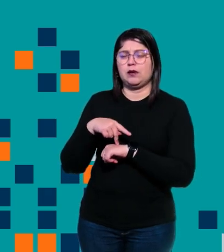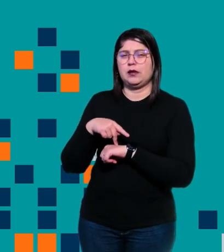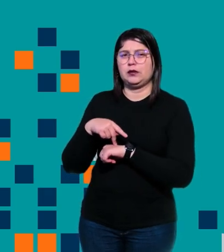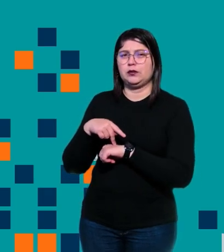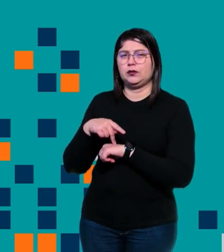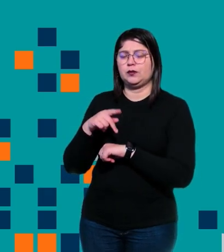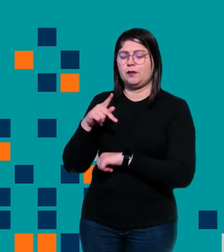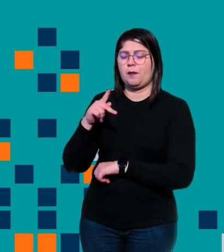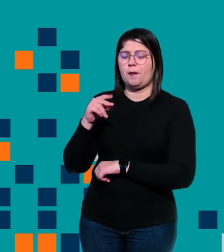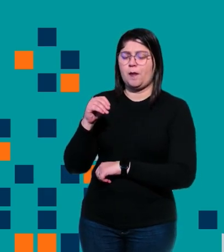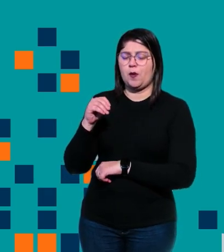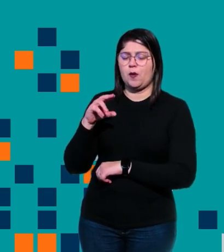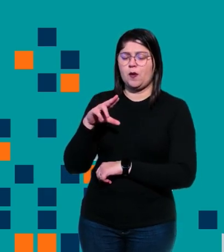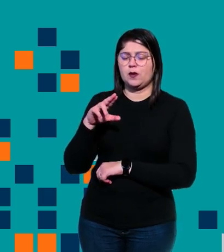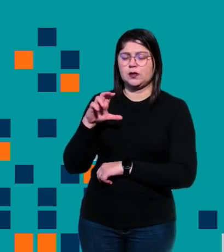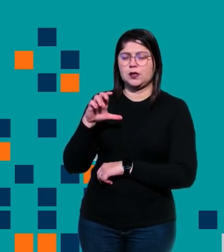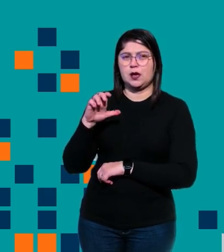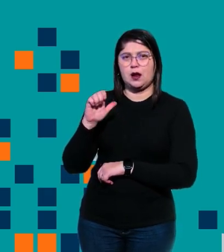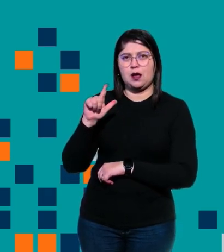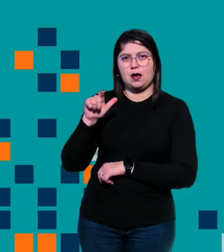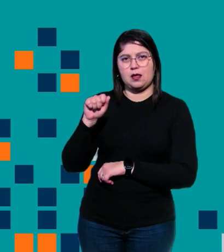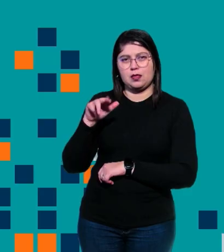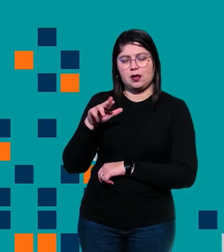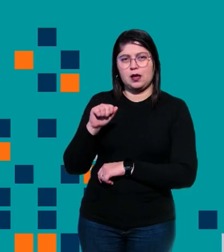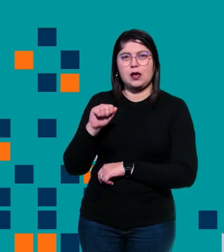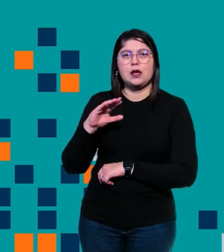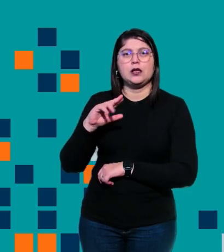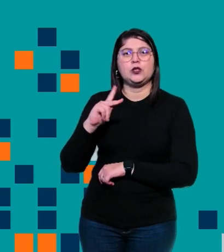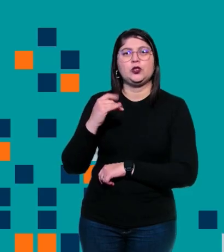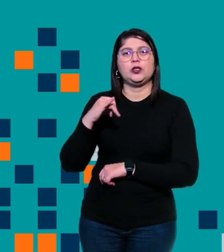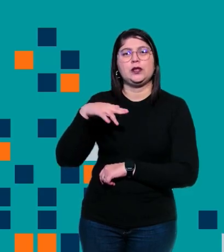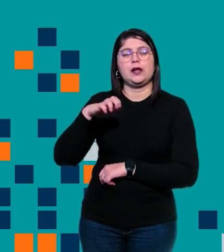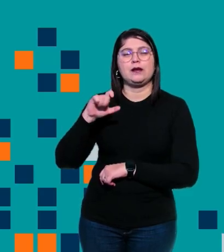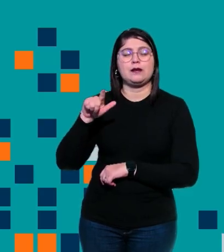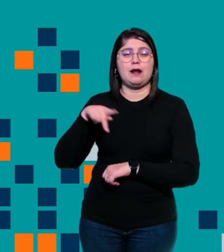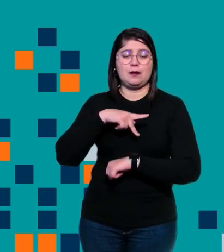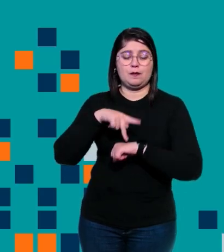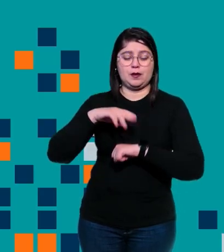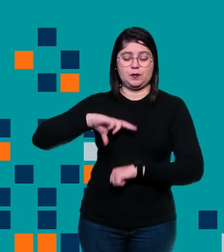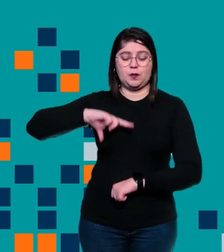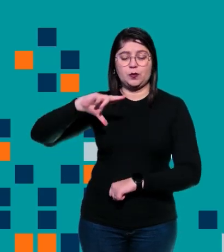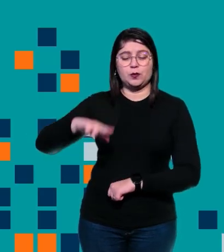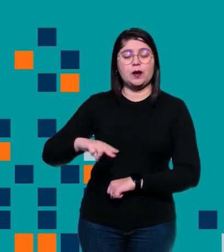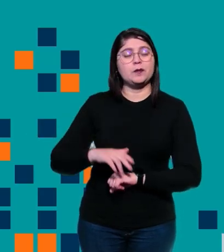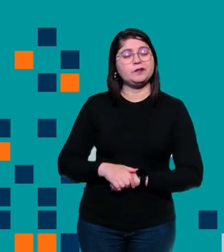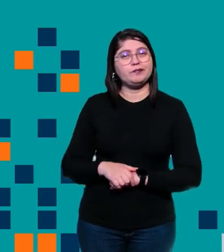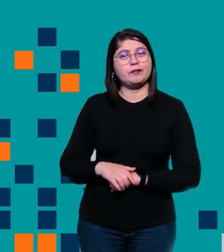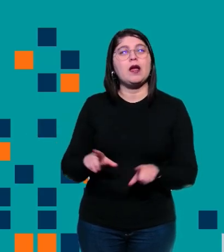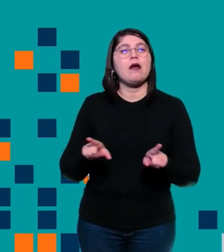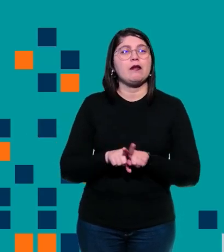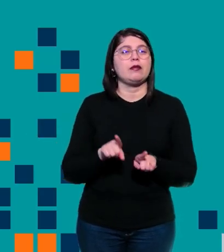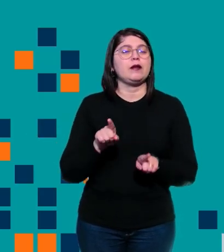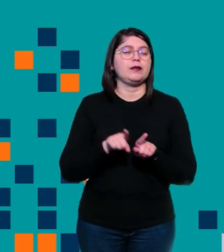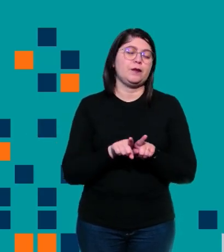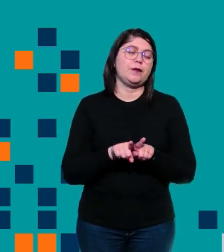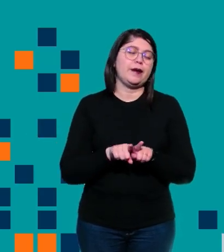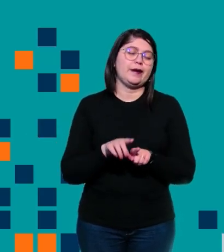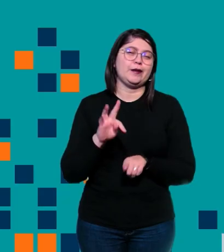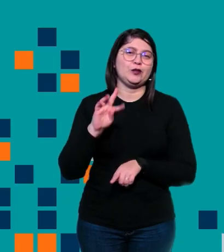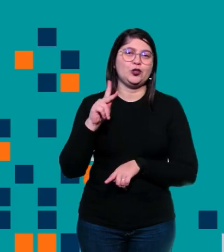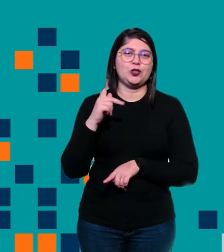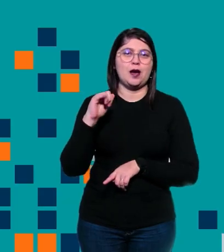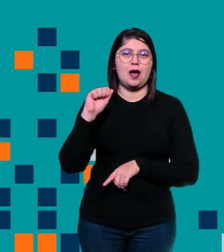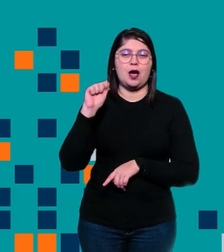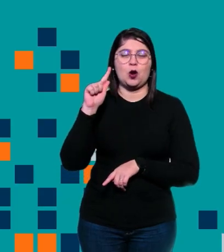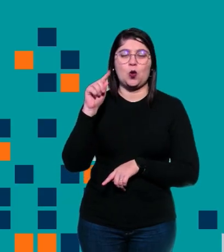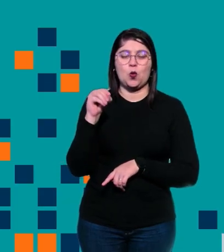escritório lá, pequenininho, a gente montou um escritório porque tinha um colaborador nosso, o Thiago Moretti, que é nosso sócio, trabalhou com a